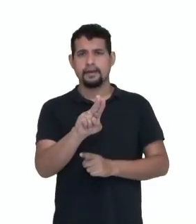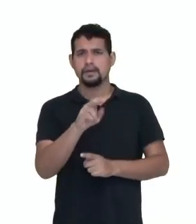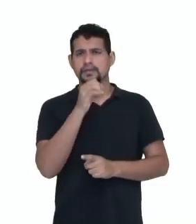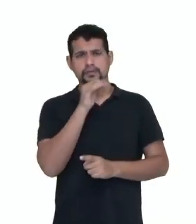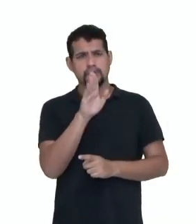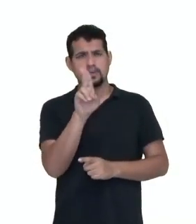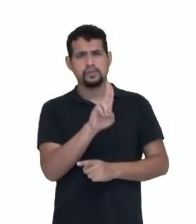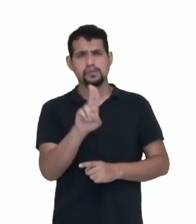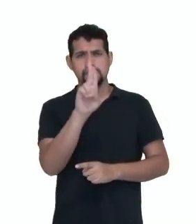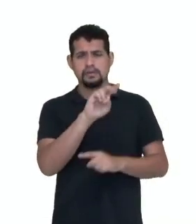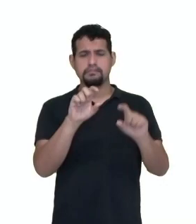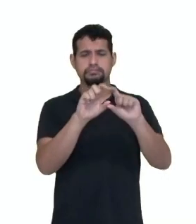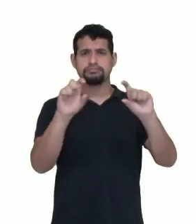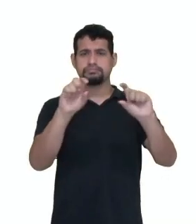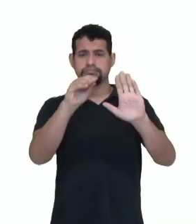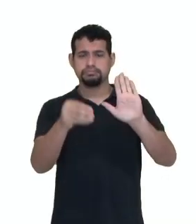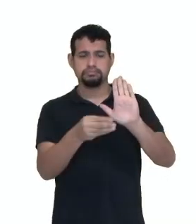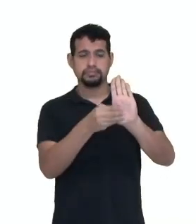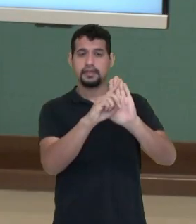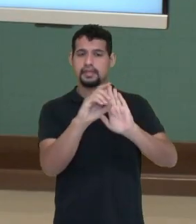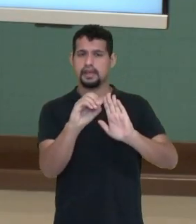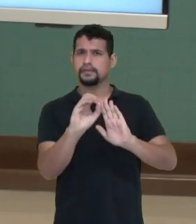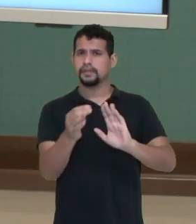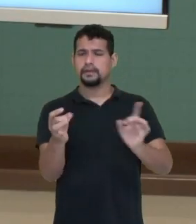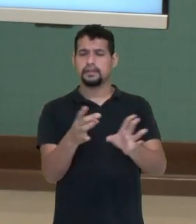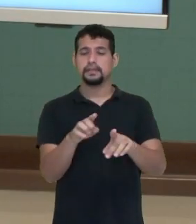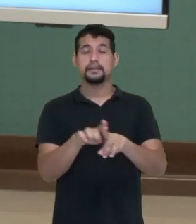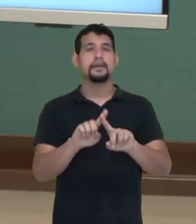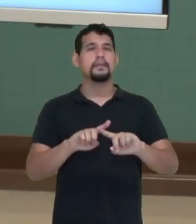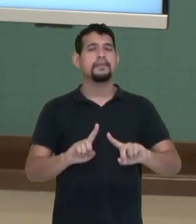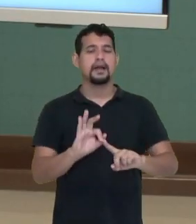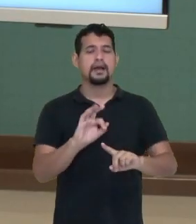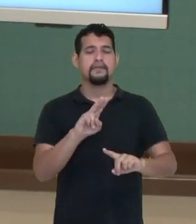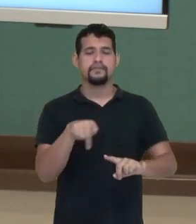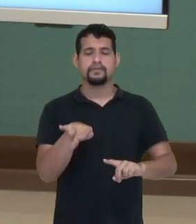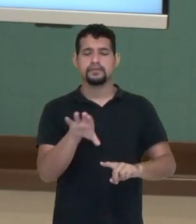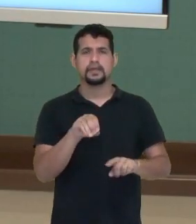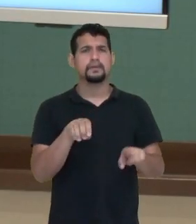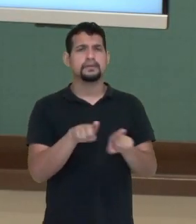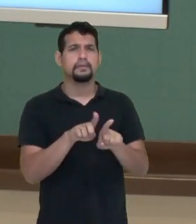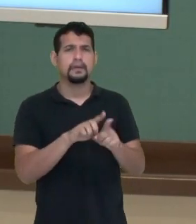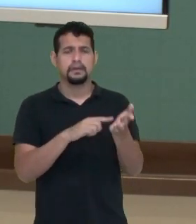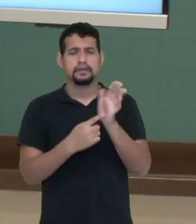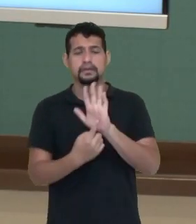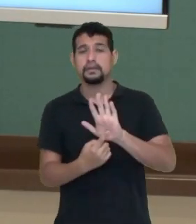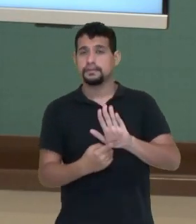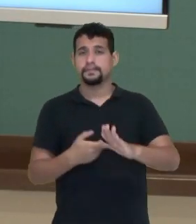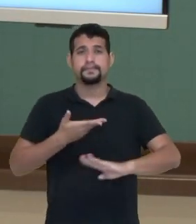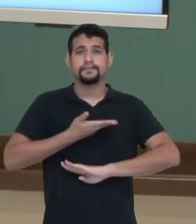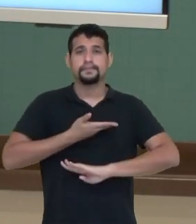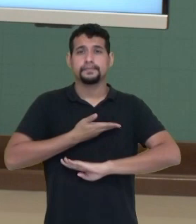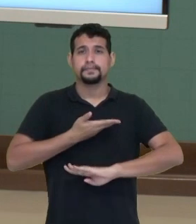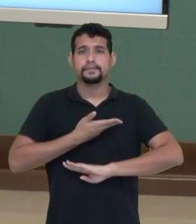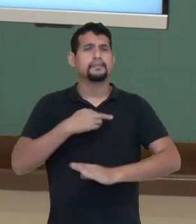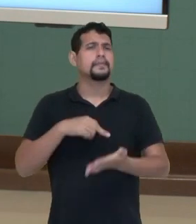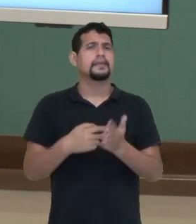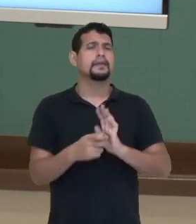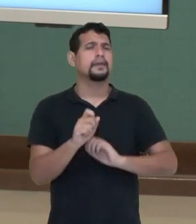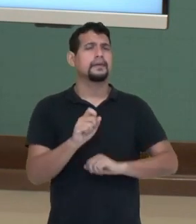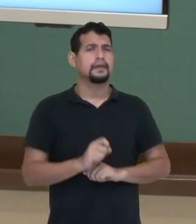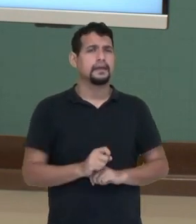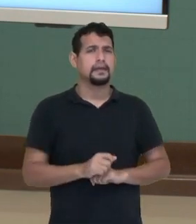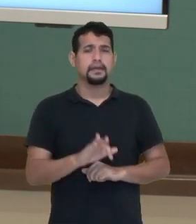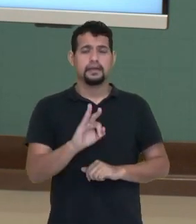coloquei uma função, acrescentei um 10 ali e essa funçãozinha, essa expressão, essa situação aqui corresponde a